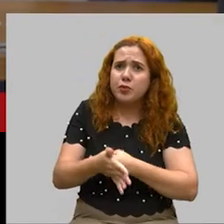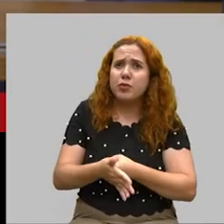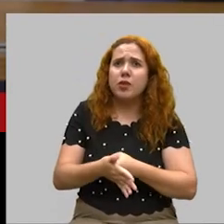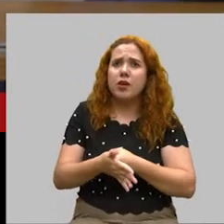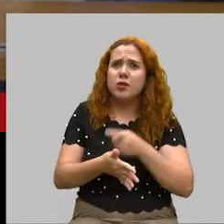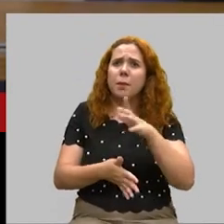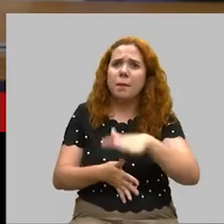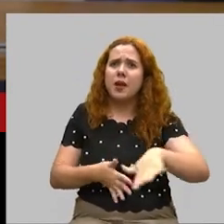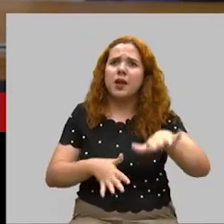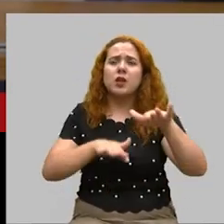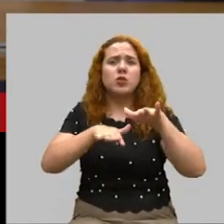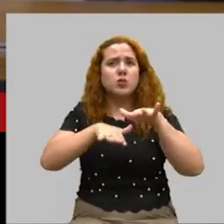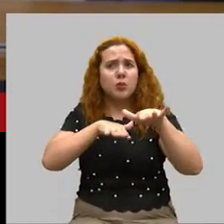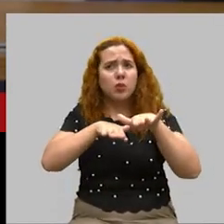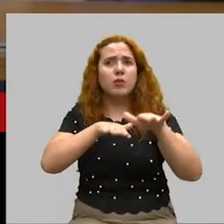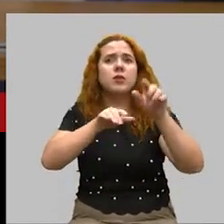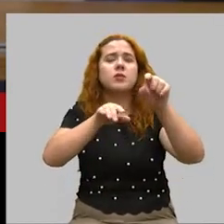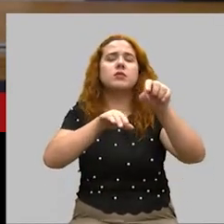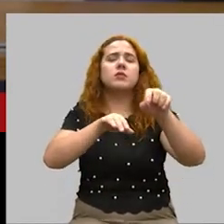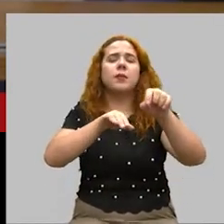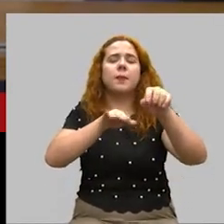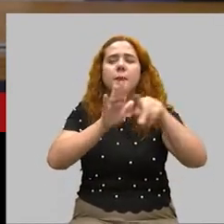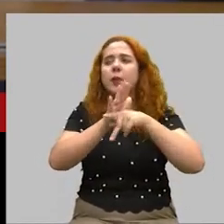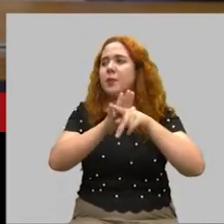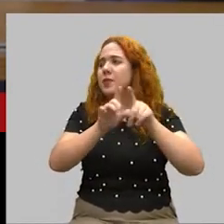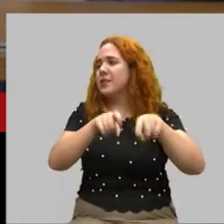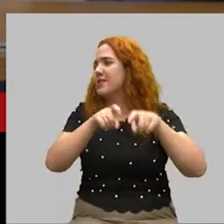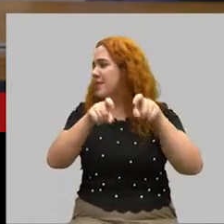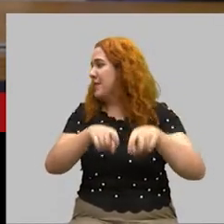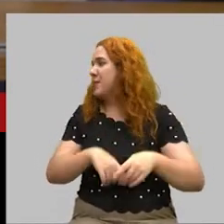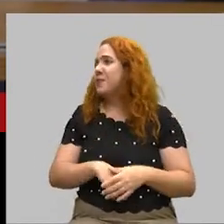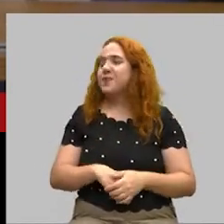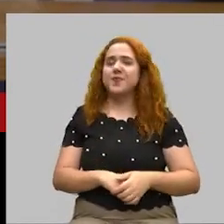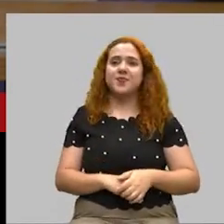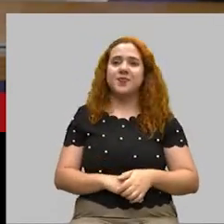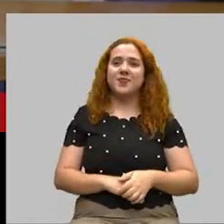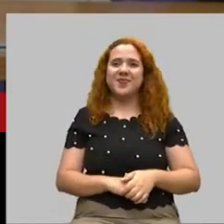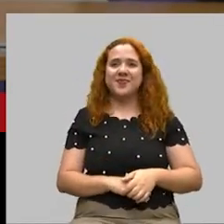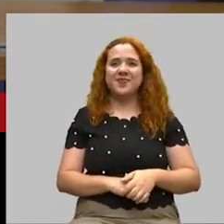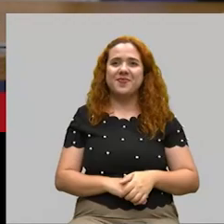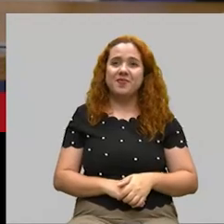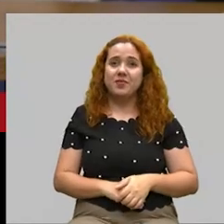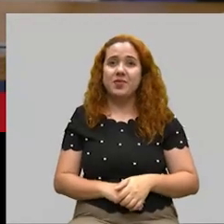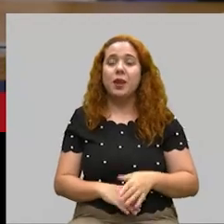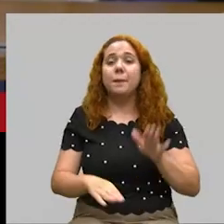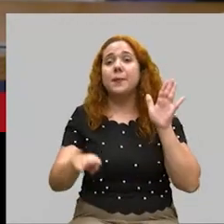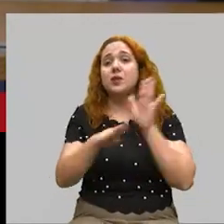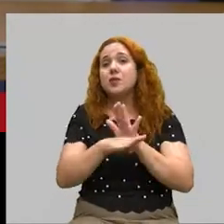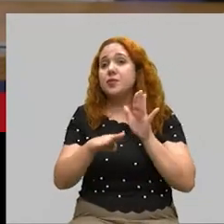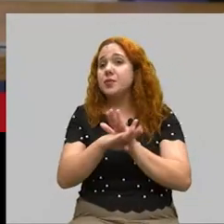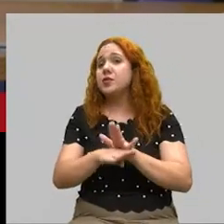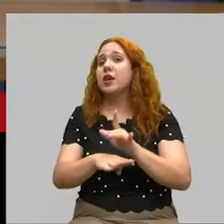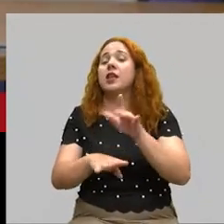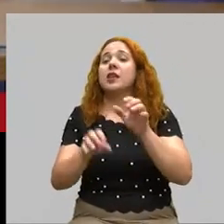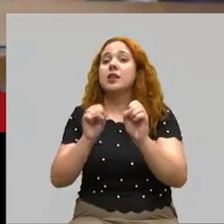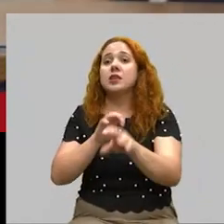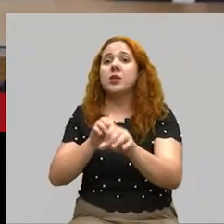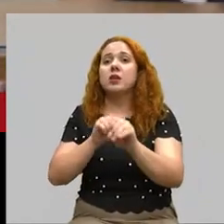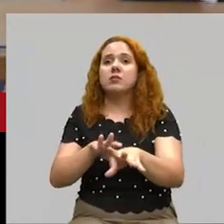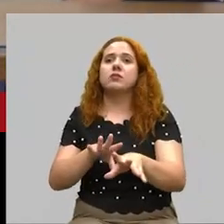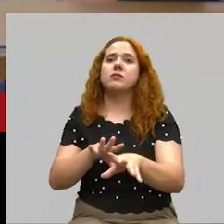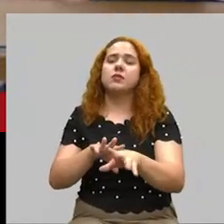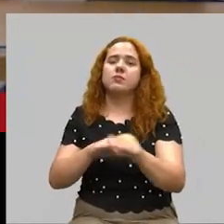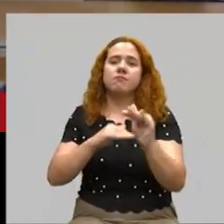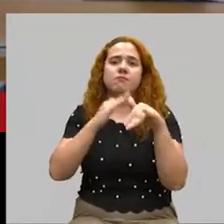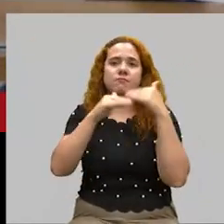assim a gente fica satisfeito né assim a gente vê o papel da Universidade contribuindo na manutenção da Educação do Campo se